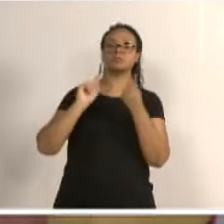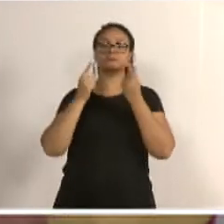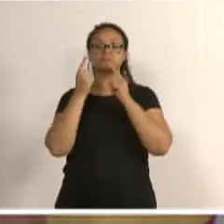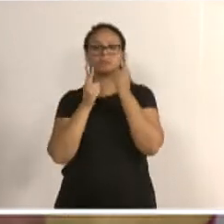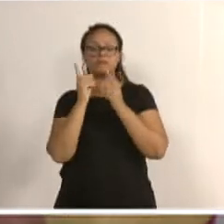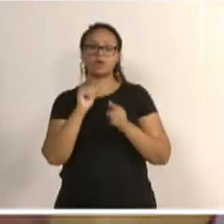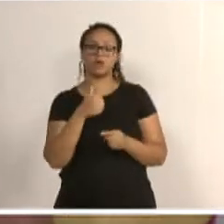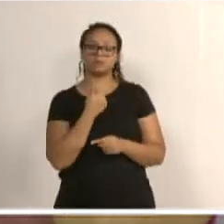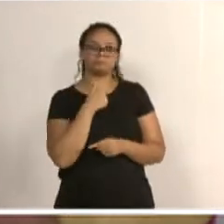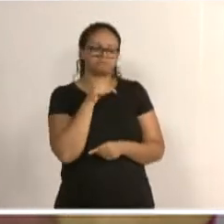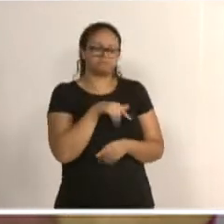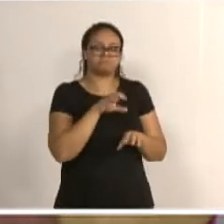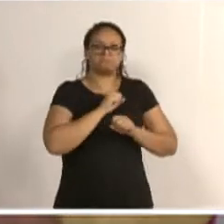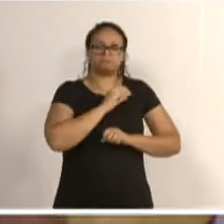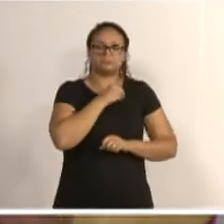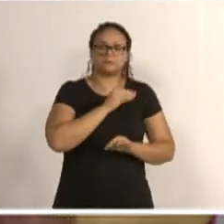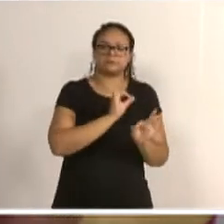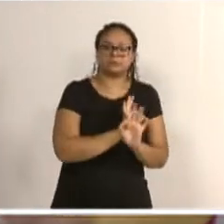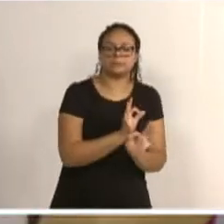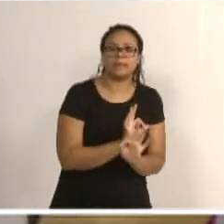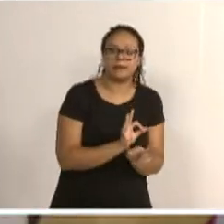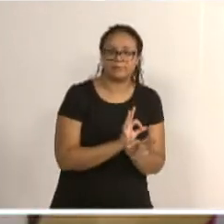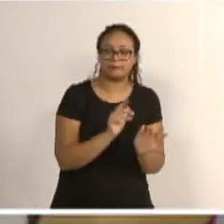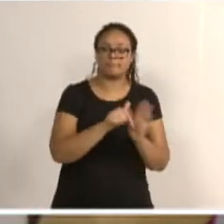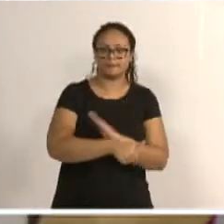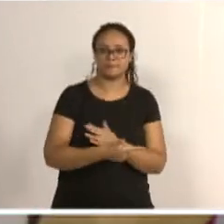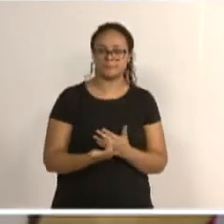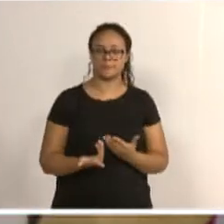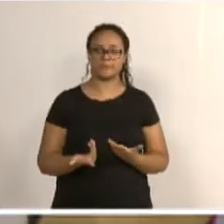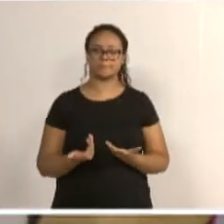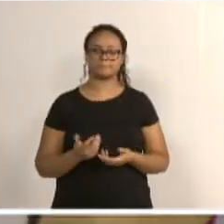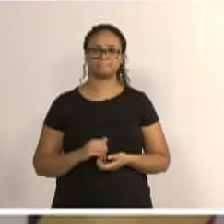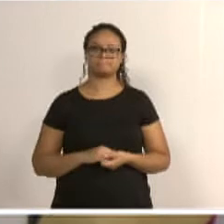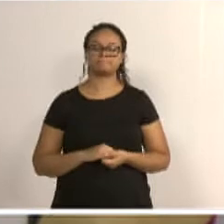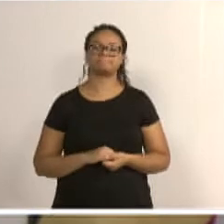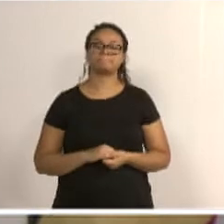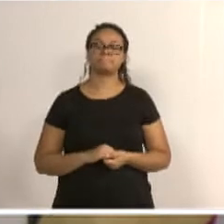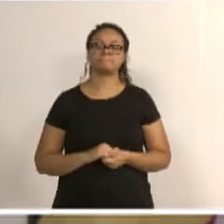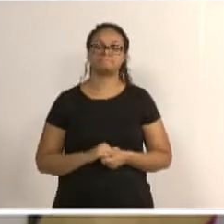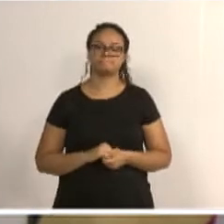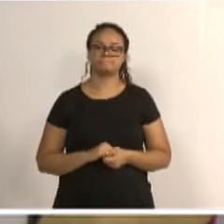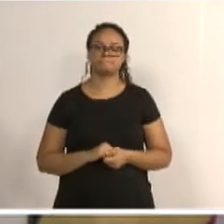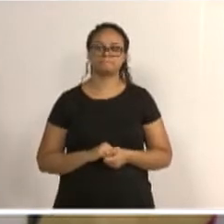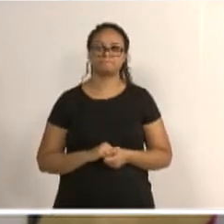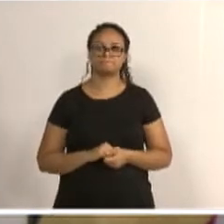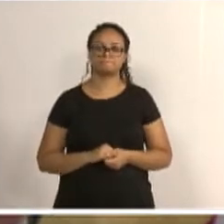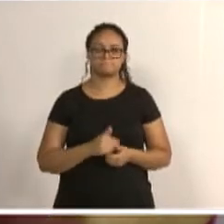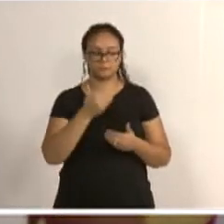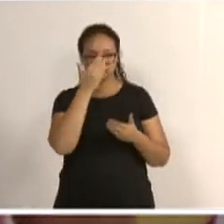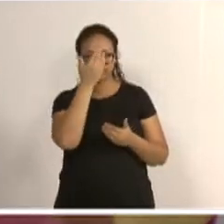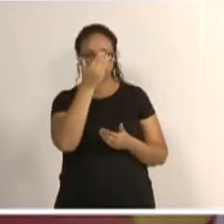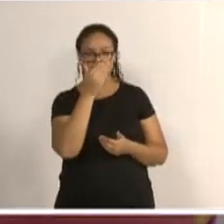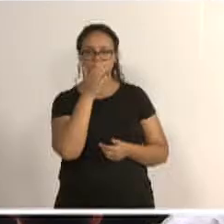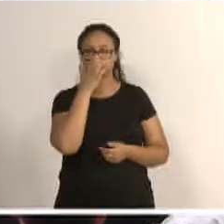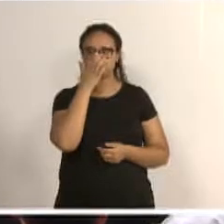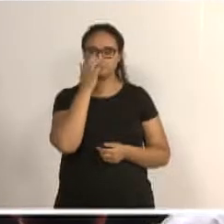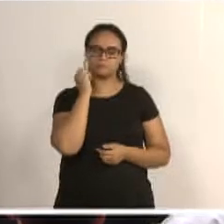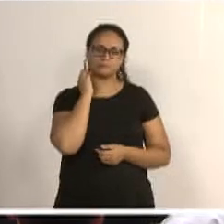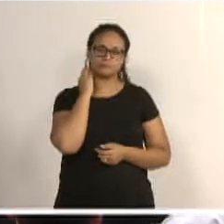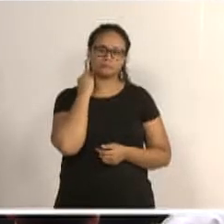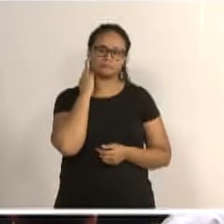feita. Essas são as minhas questões e se tiver algum esclarecimento posso fazer posteriormente. Obrigado, Almir.